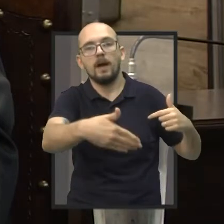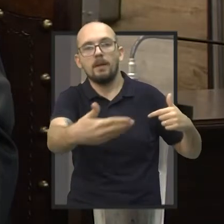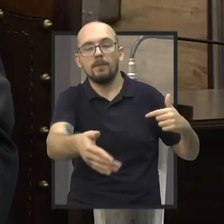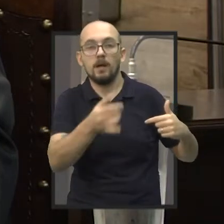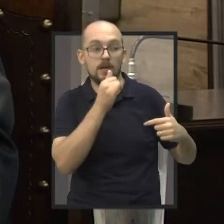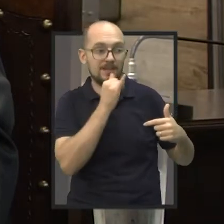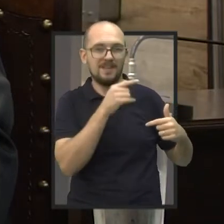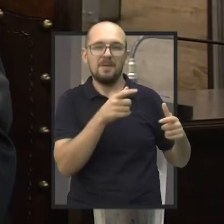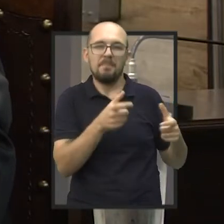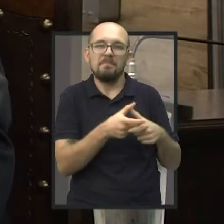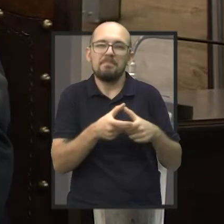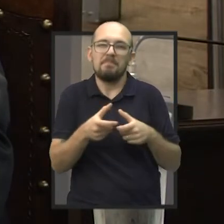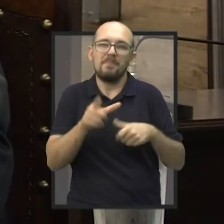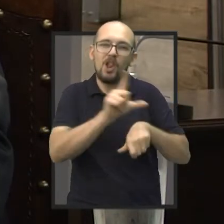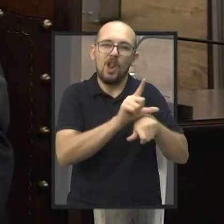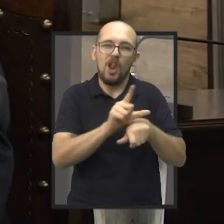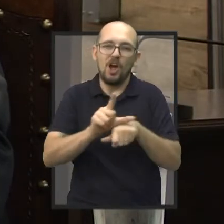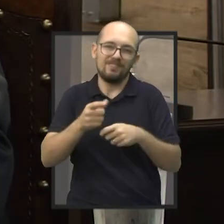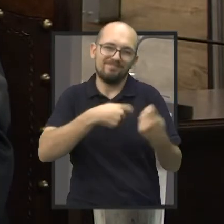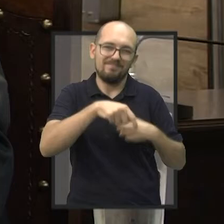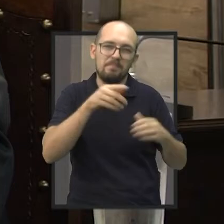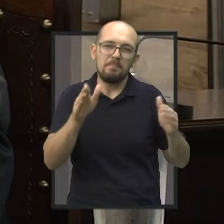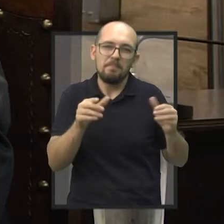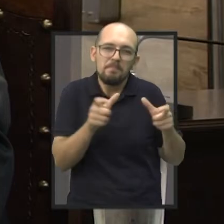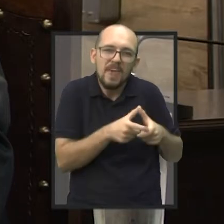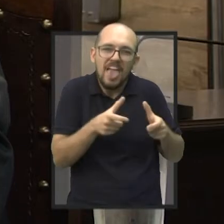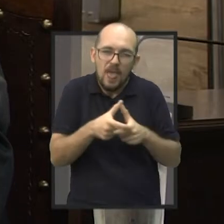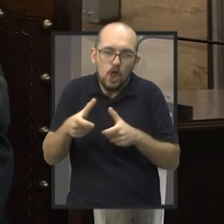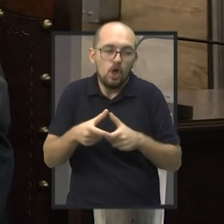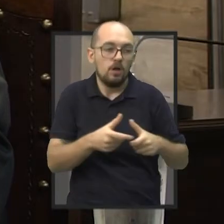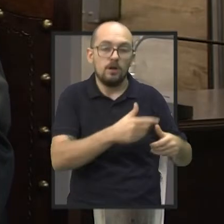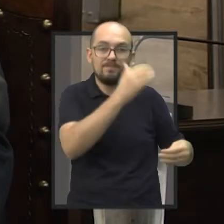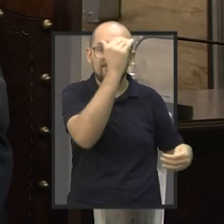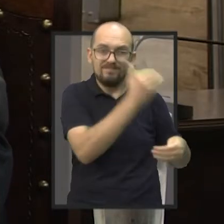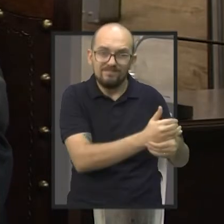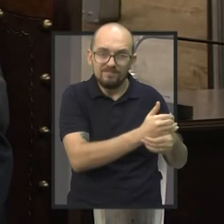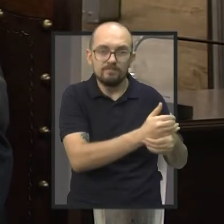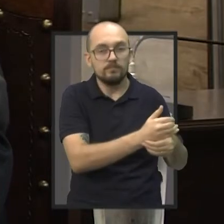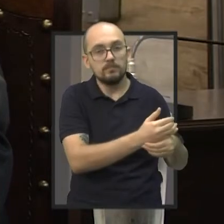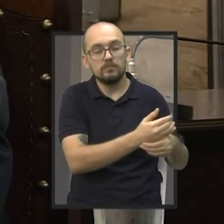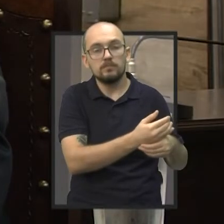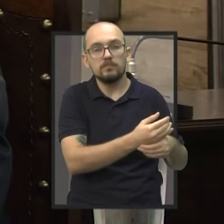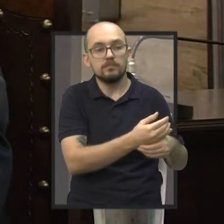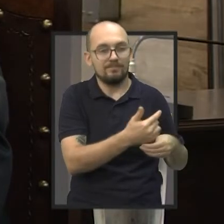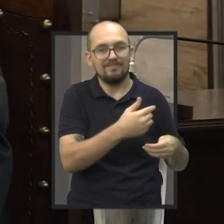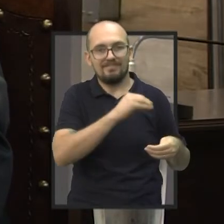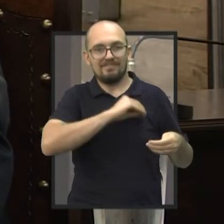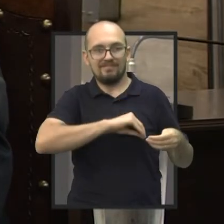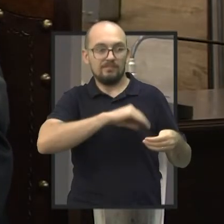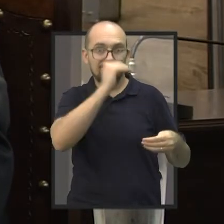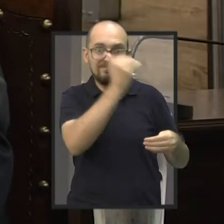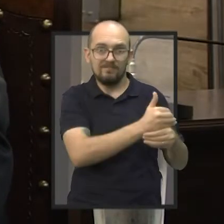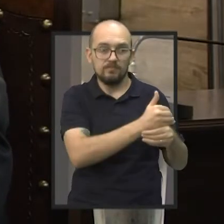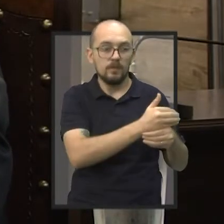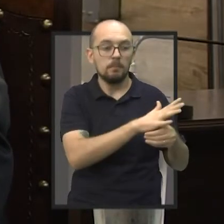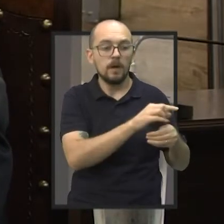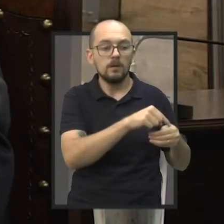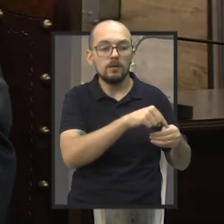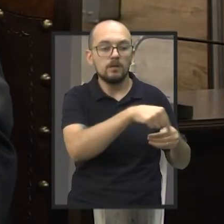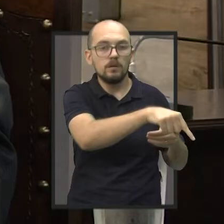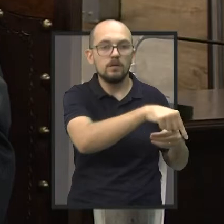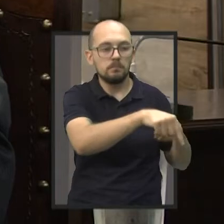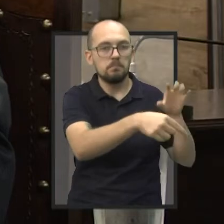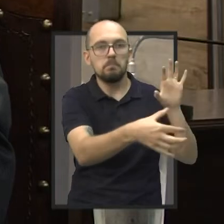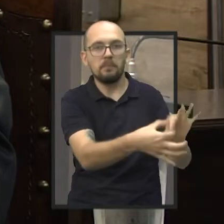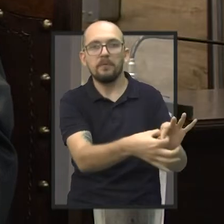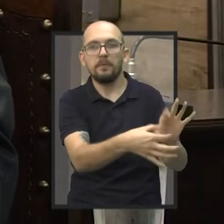esses comércios pequenos, que esses comércios, na verdade, além de ser uma fonte de renda para os comerciantes, eles movimentavam